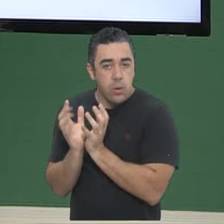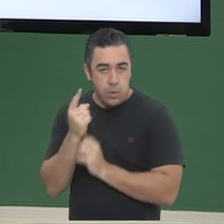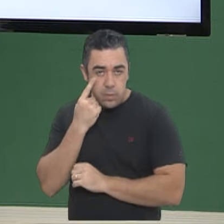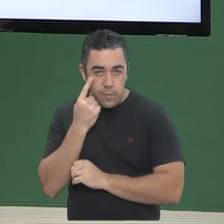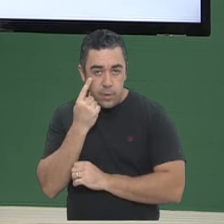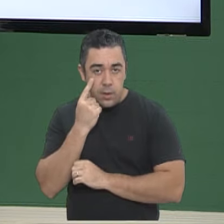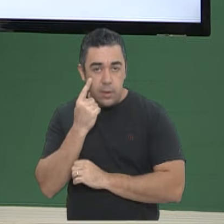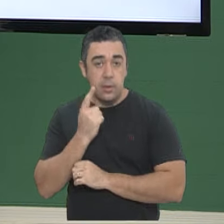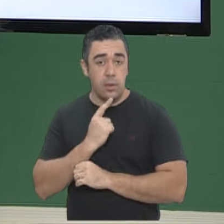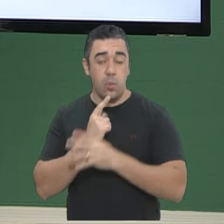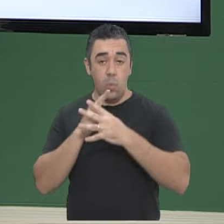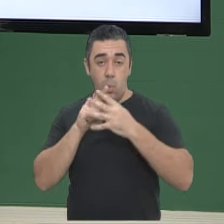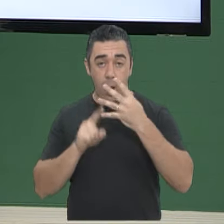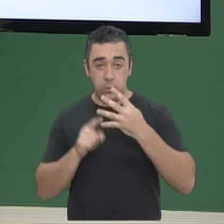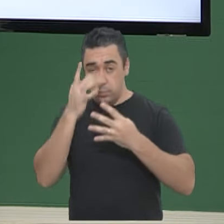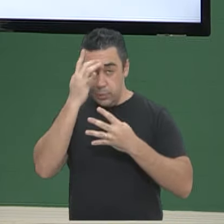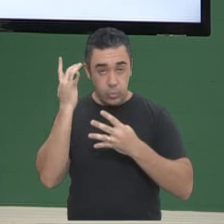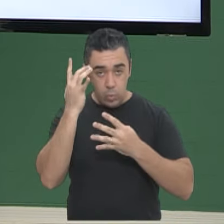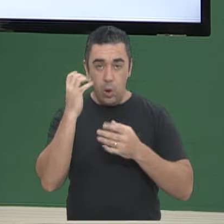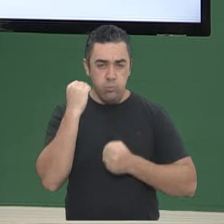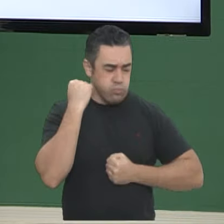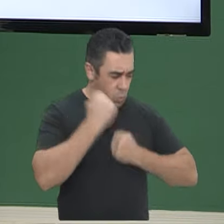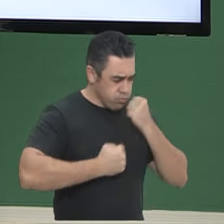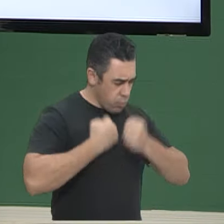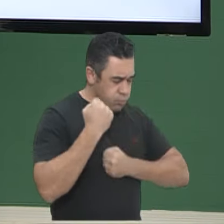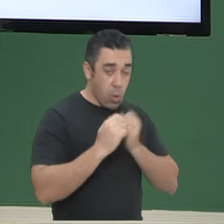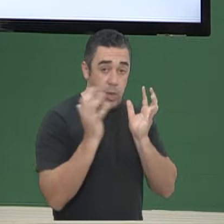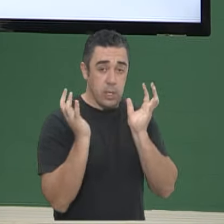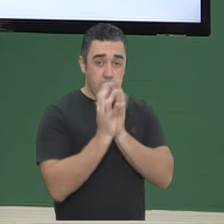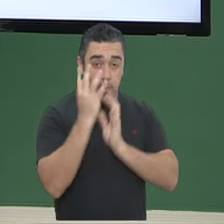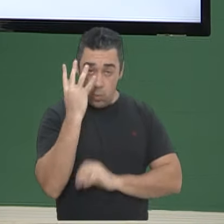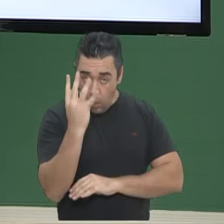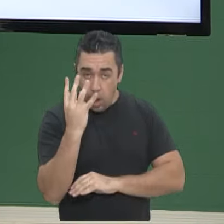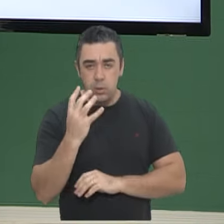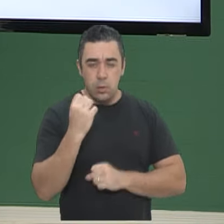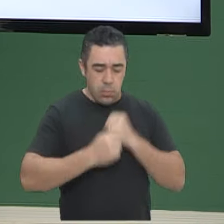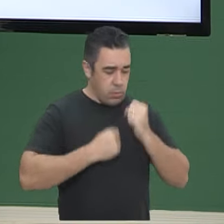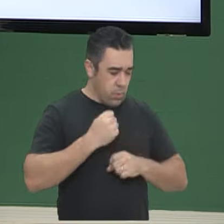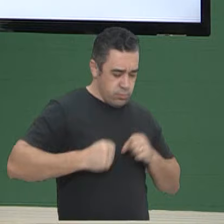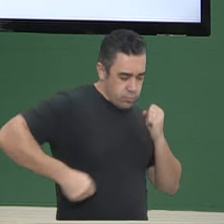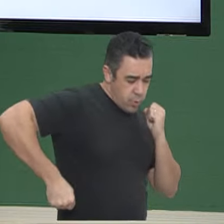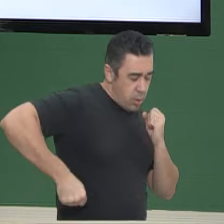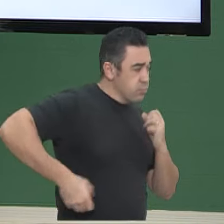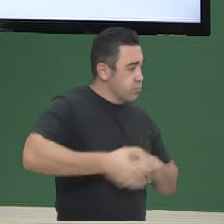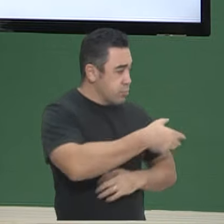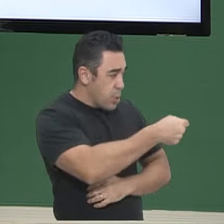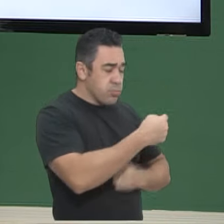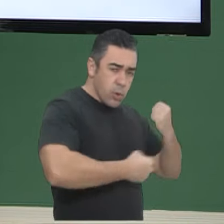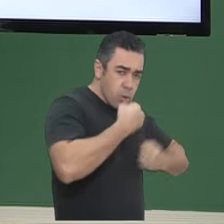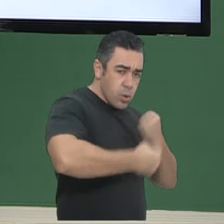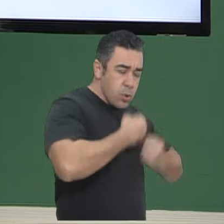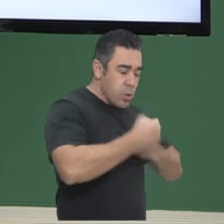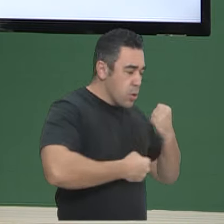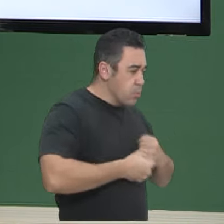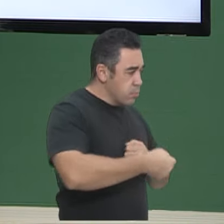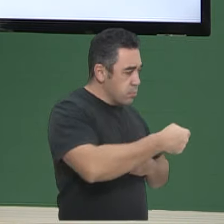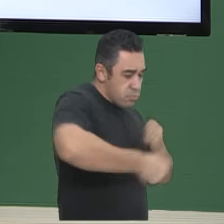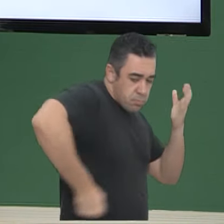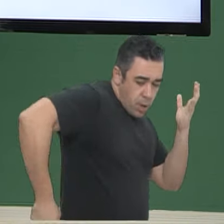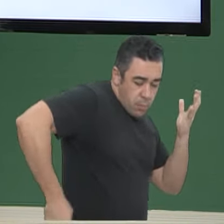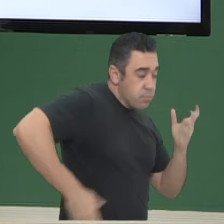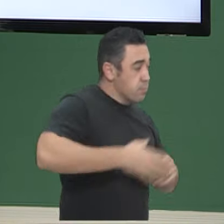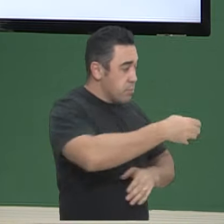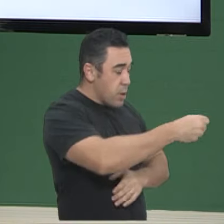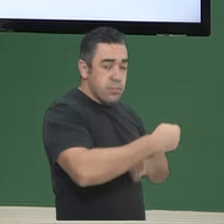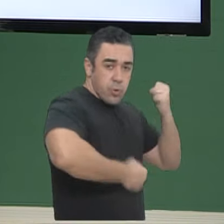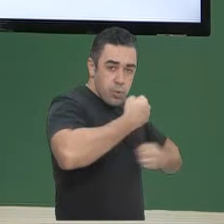são 4 corredores formando uma equipe contra os outros 4 corredores de outras equipes. E o que eles precisam?